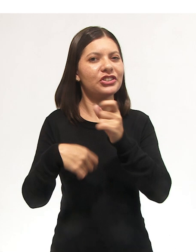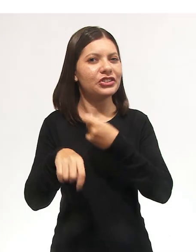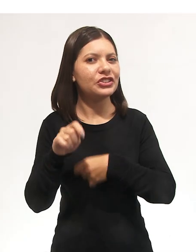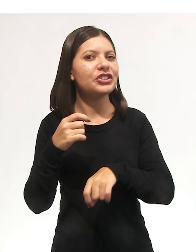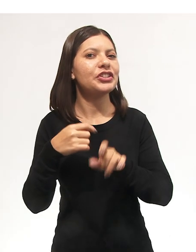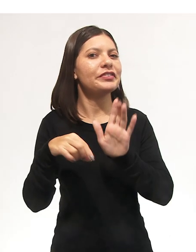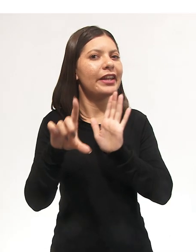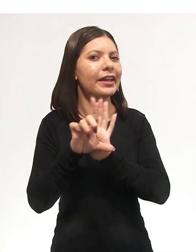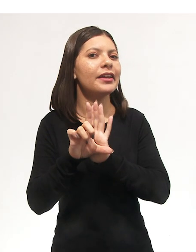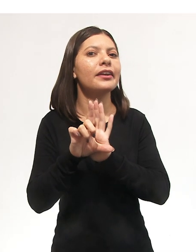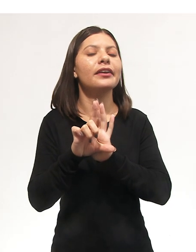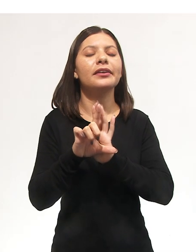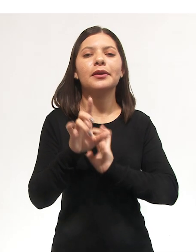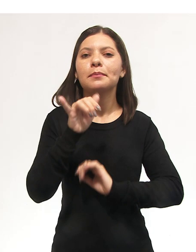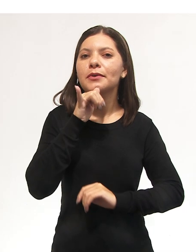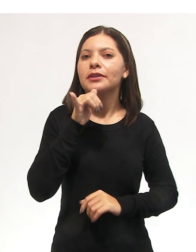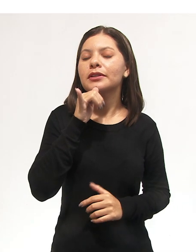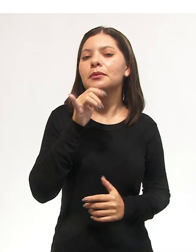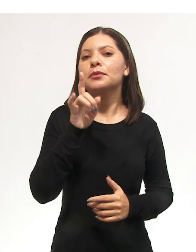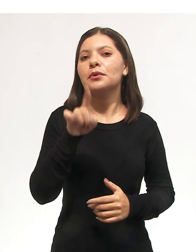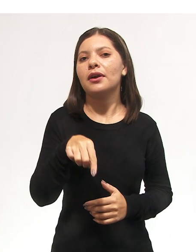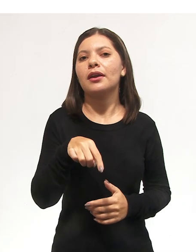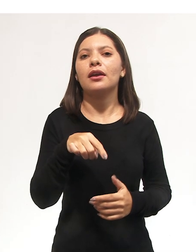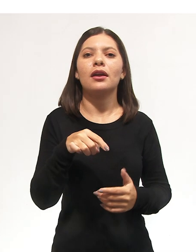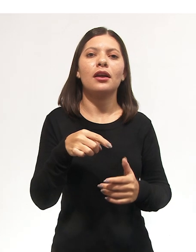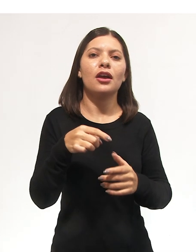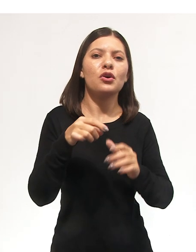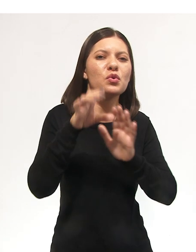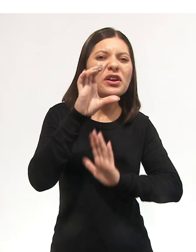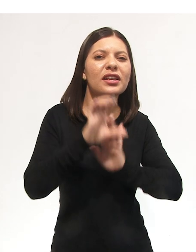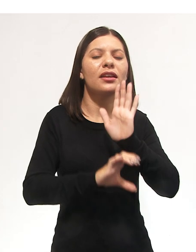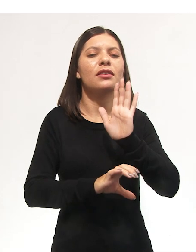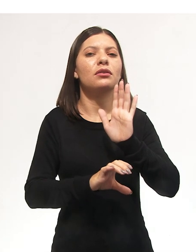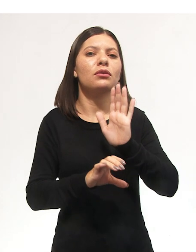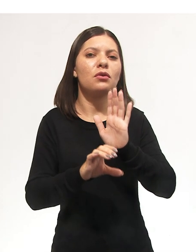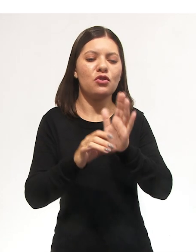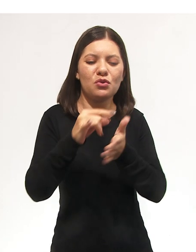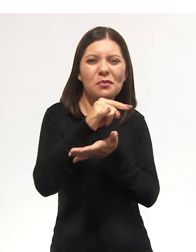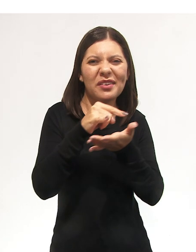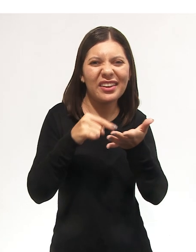administrativas. Então, por exemplo, as diretrizes curriculares,